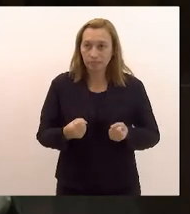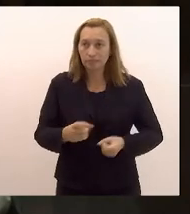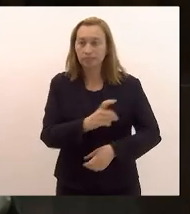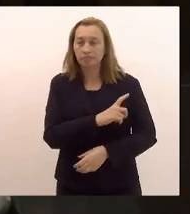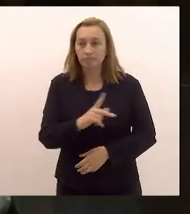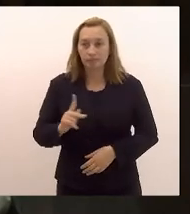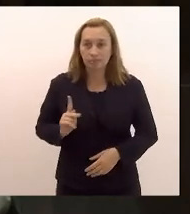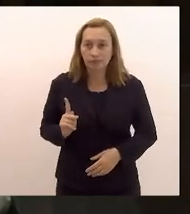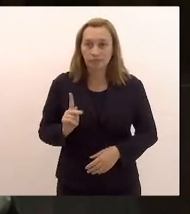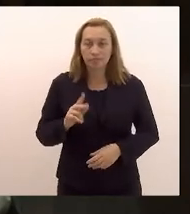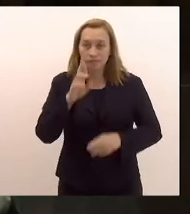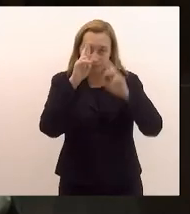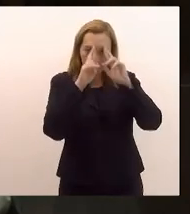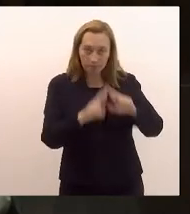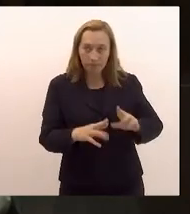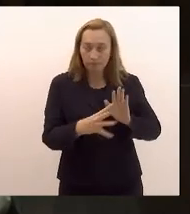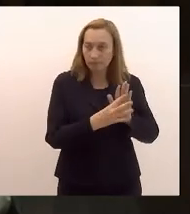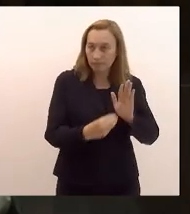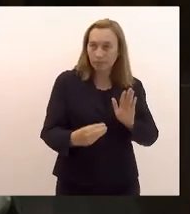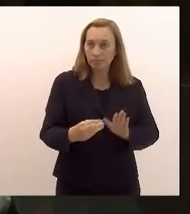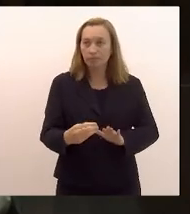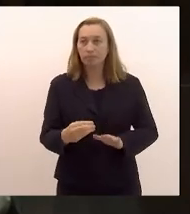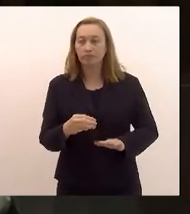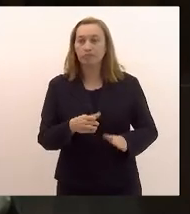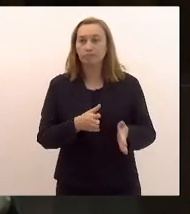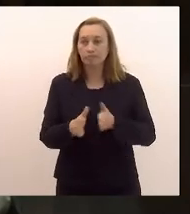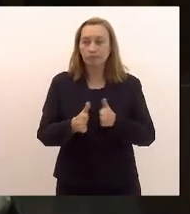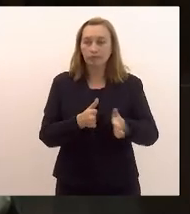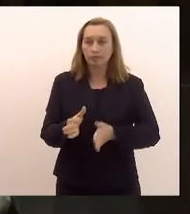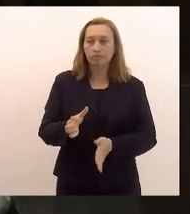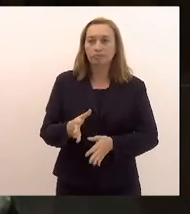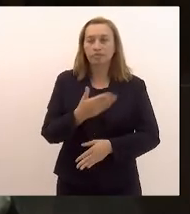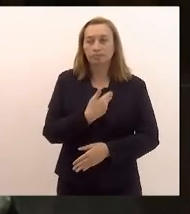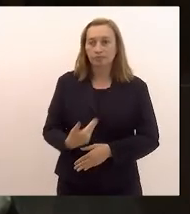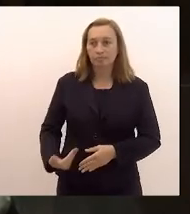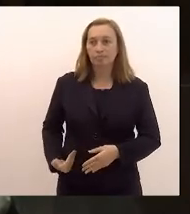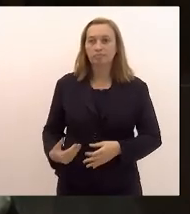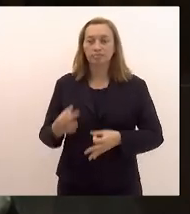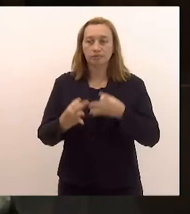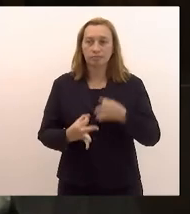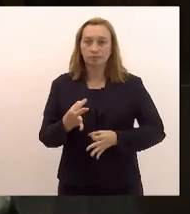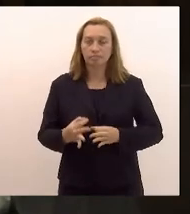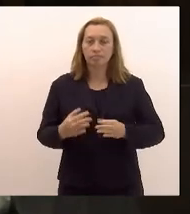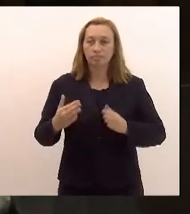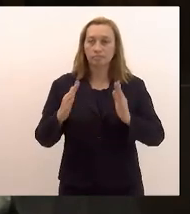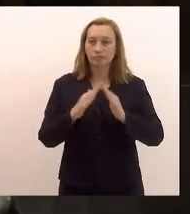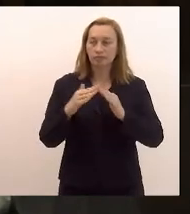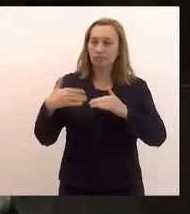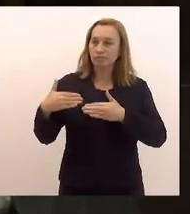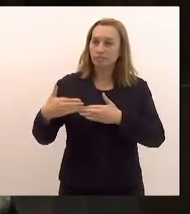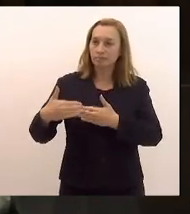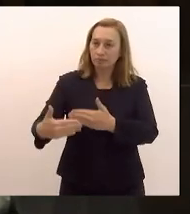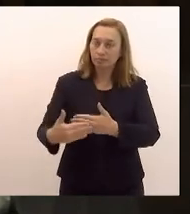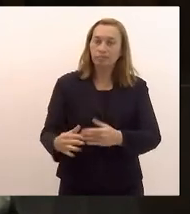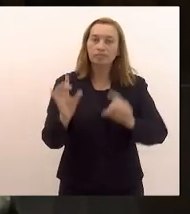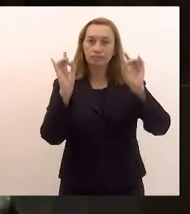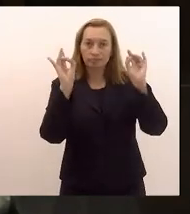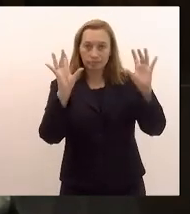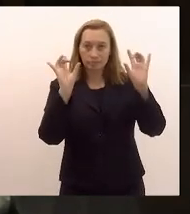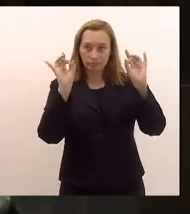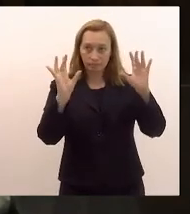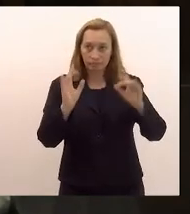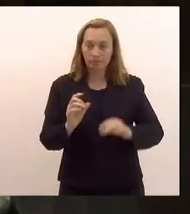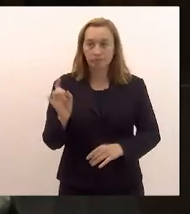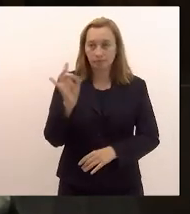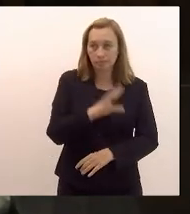Defensoria Pública respeitando modelo público de acesso à justiça e essa casa aula o anos eu falo Especialmente